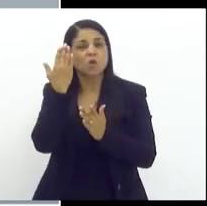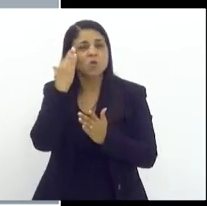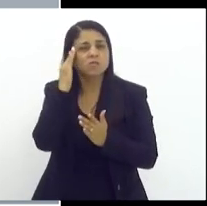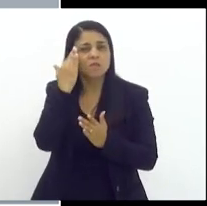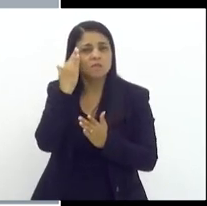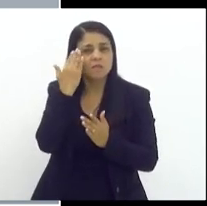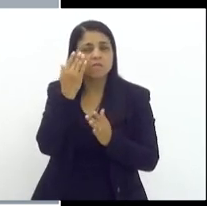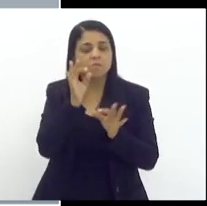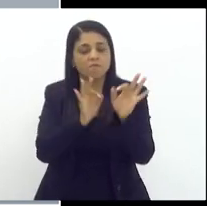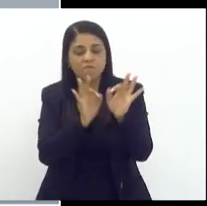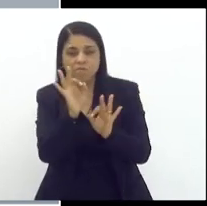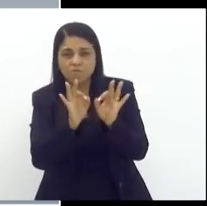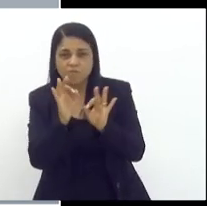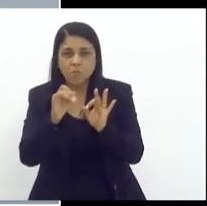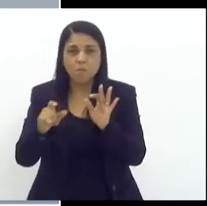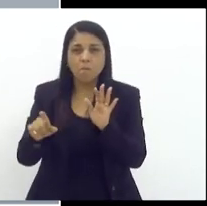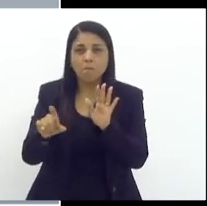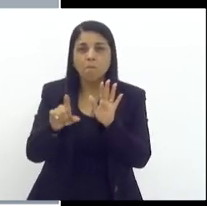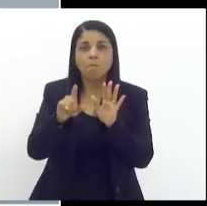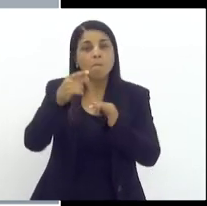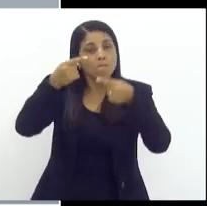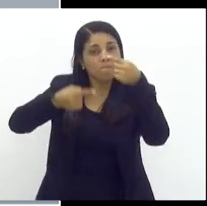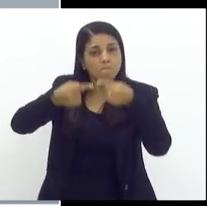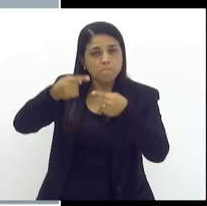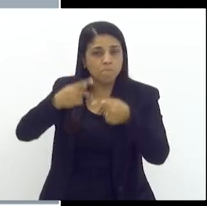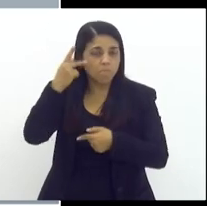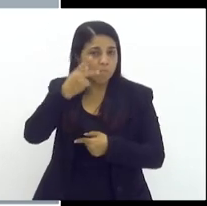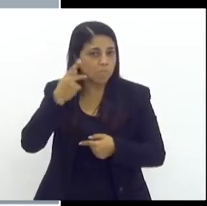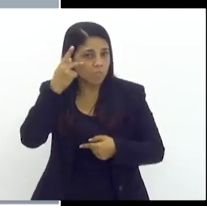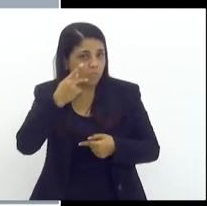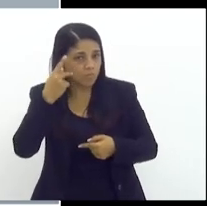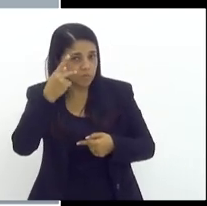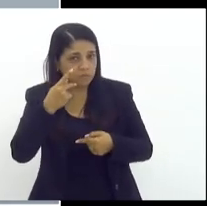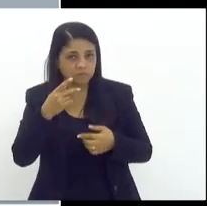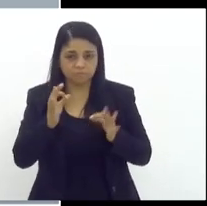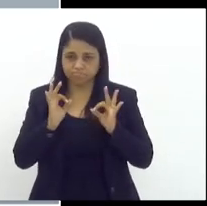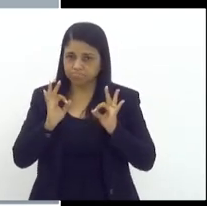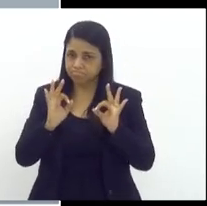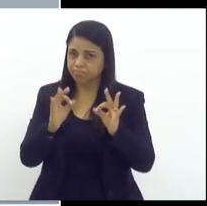formulação de políticas fiscais eficazes próximo